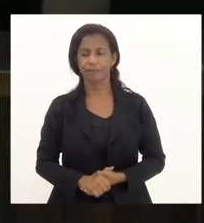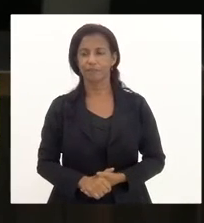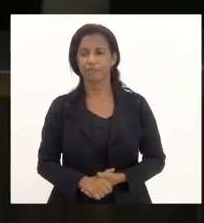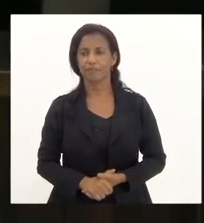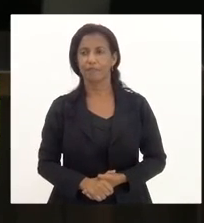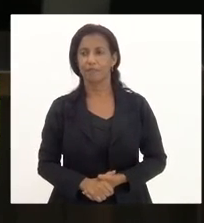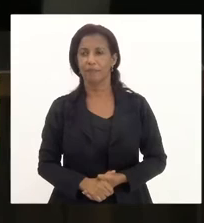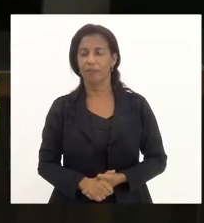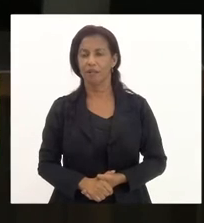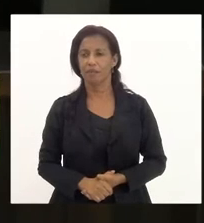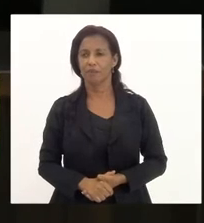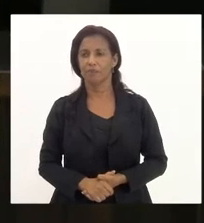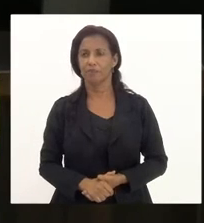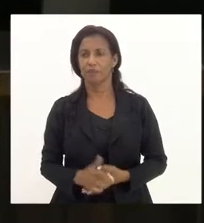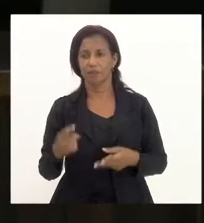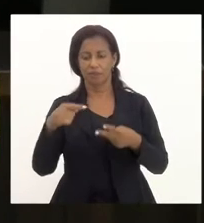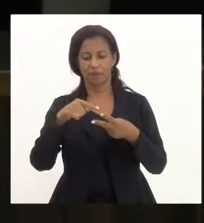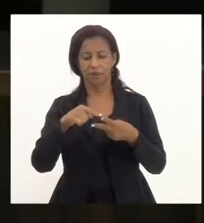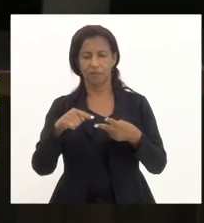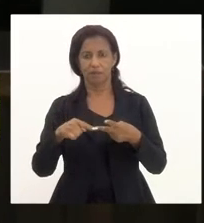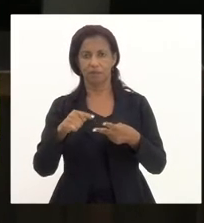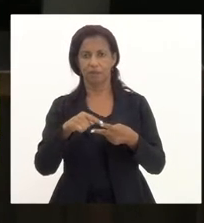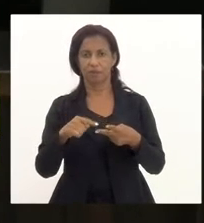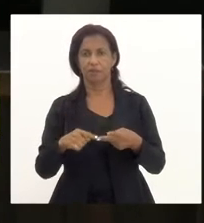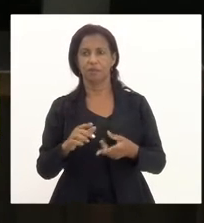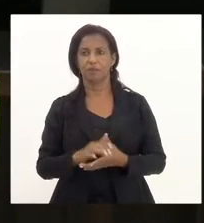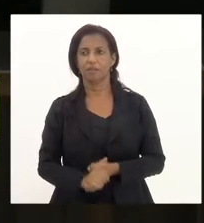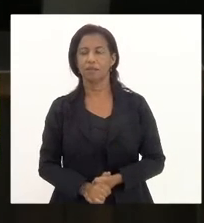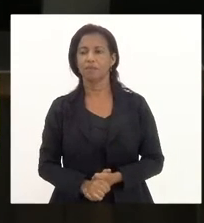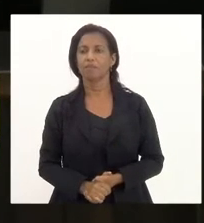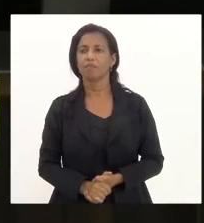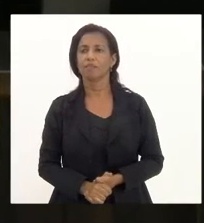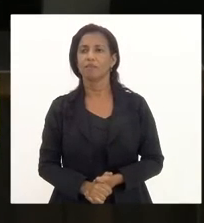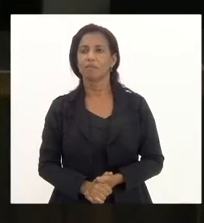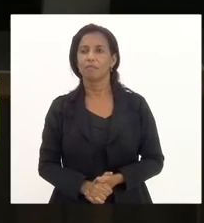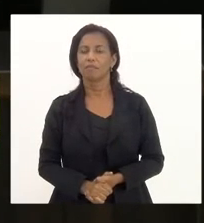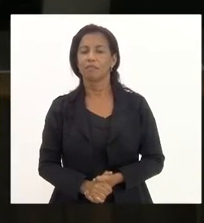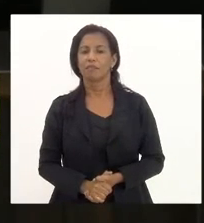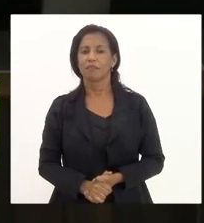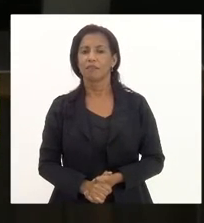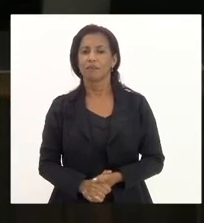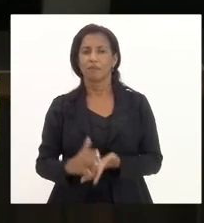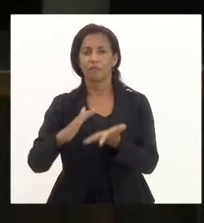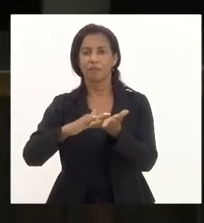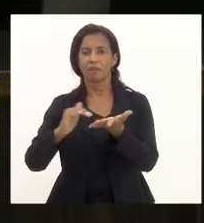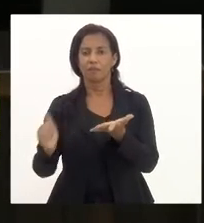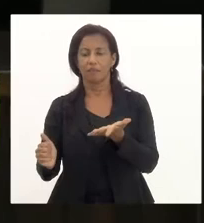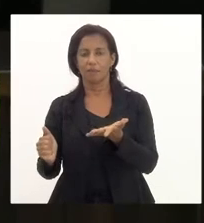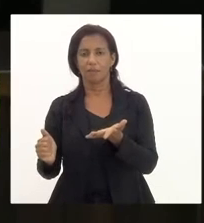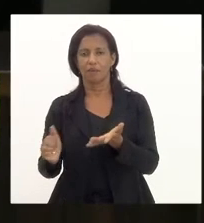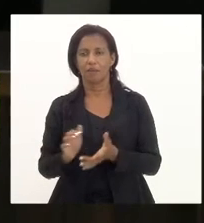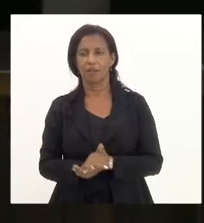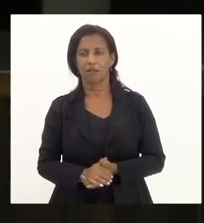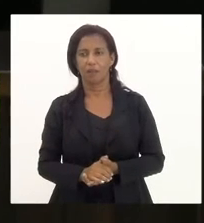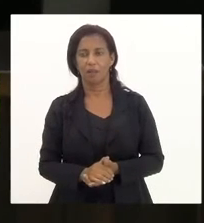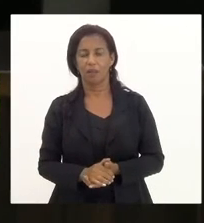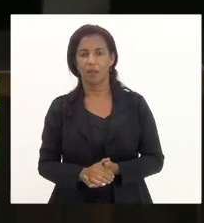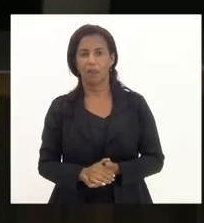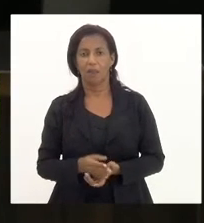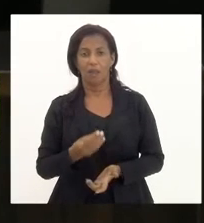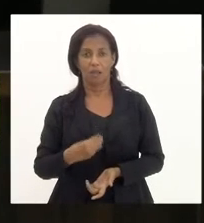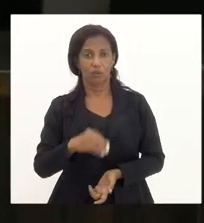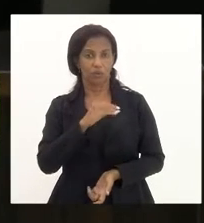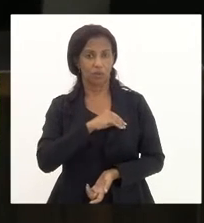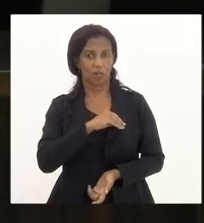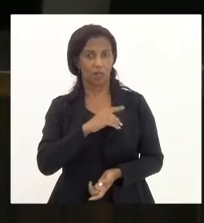as essas duas E aí é para excluir a recomposição salarial